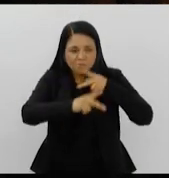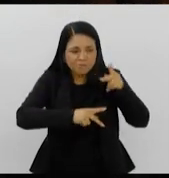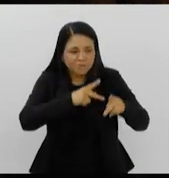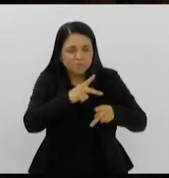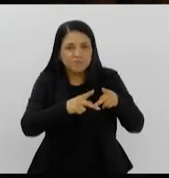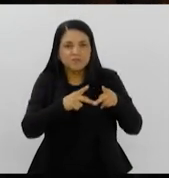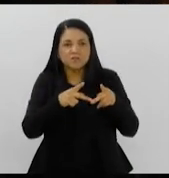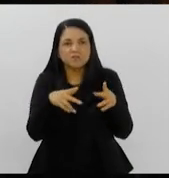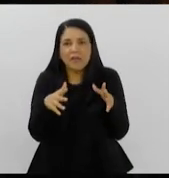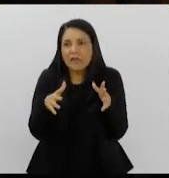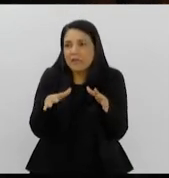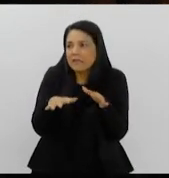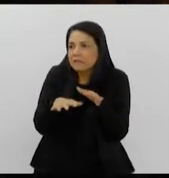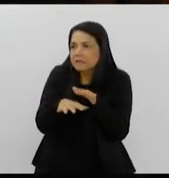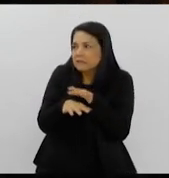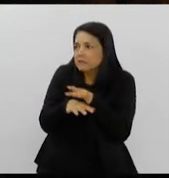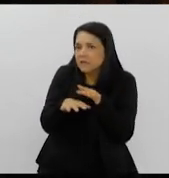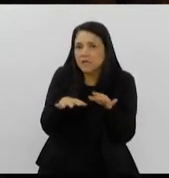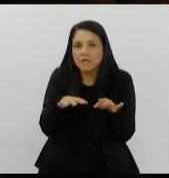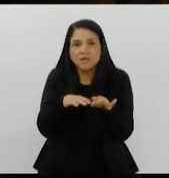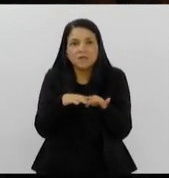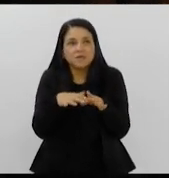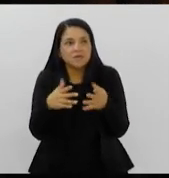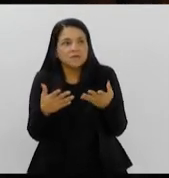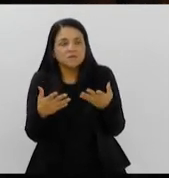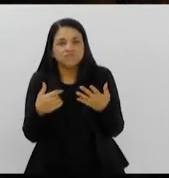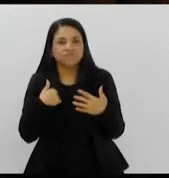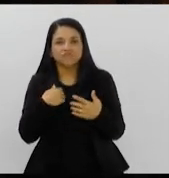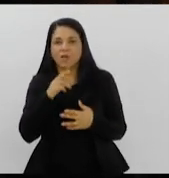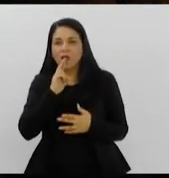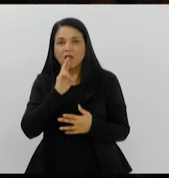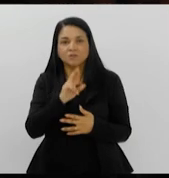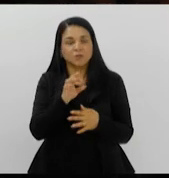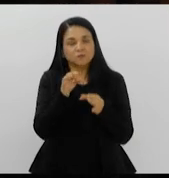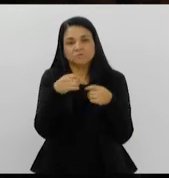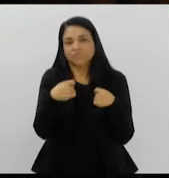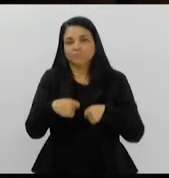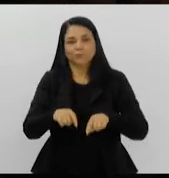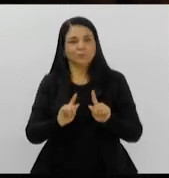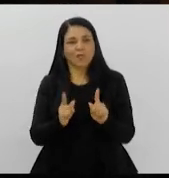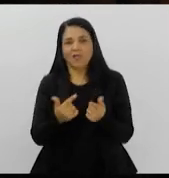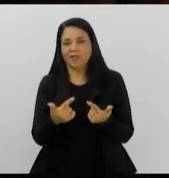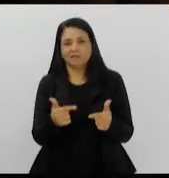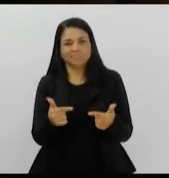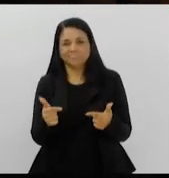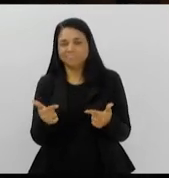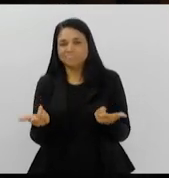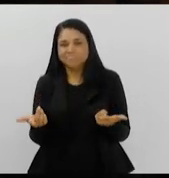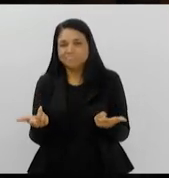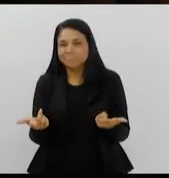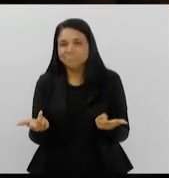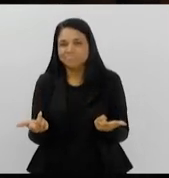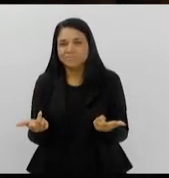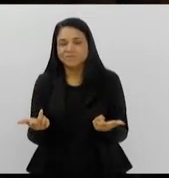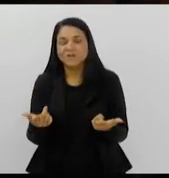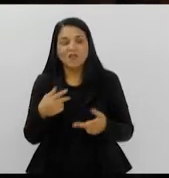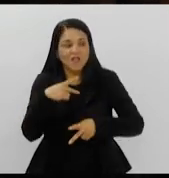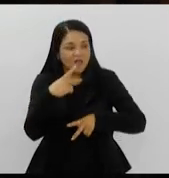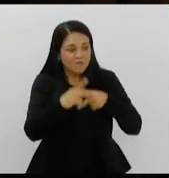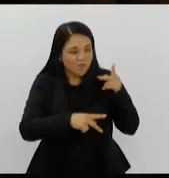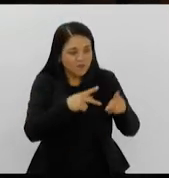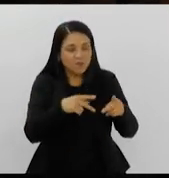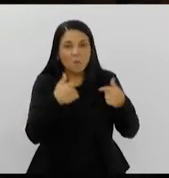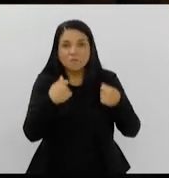ali acuada e não tem tido a resposta necessária para poder a população